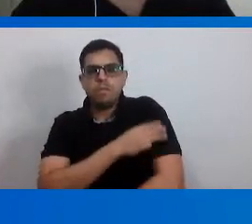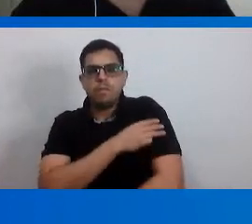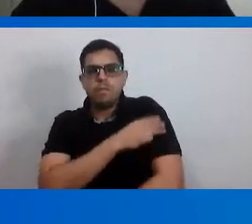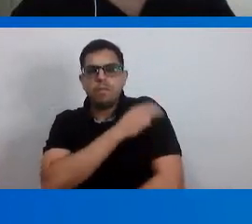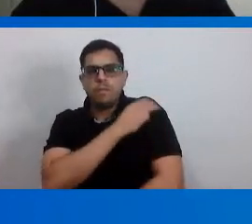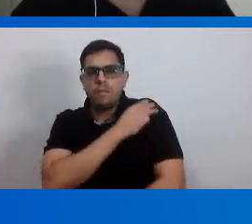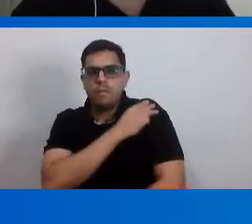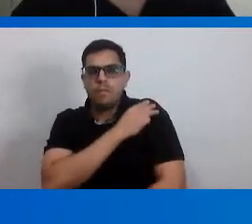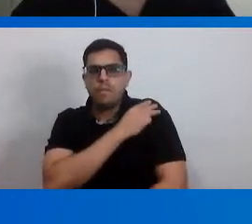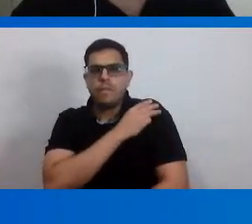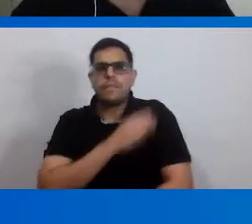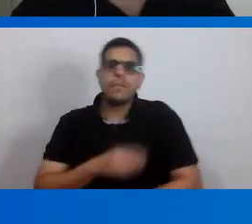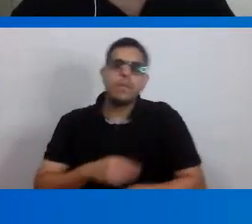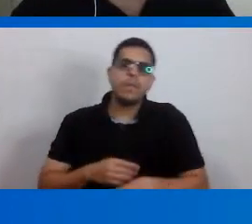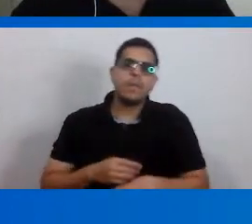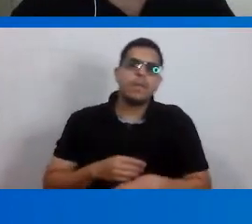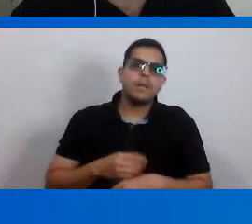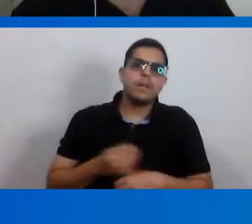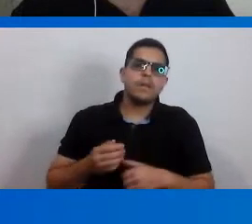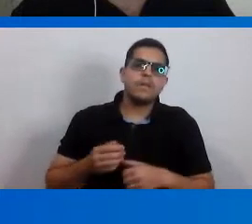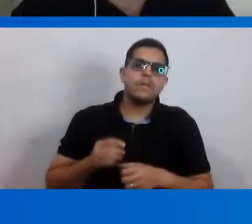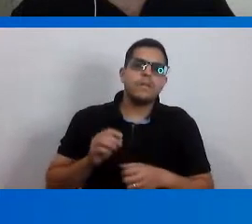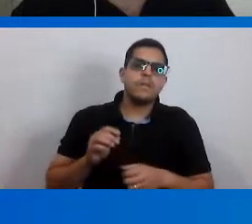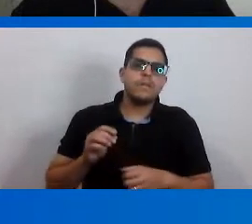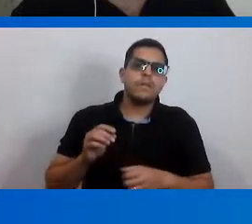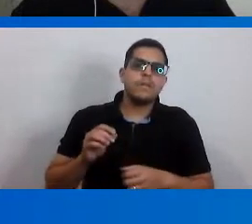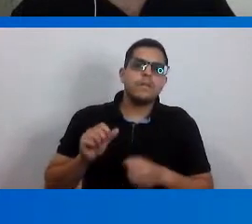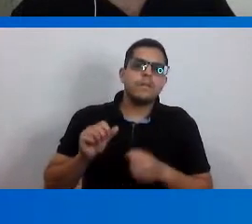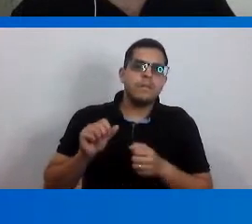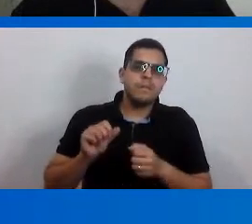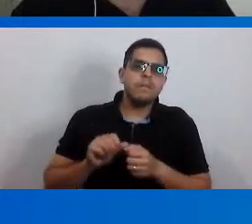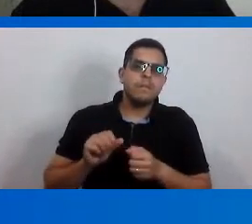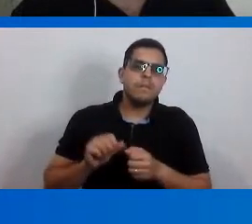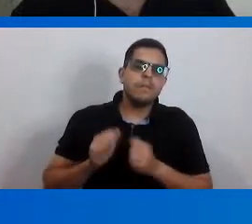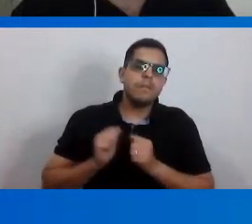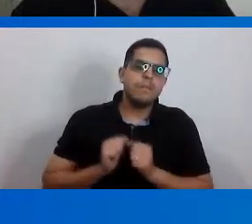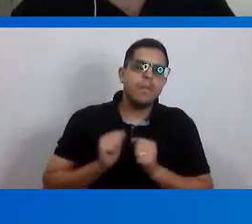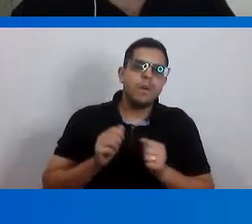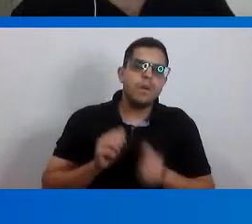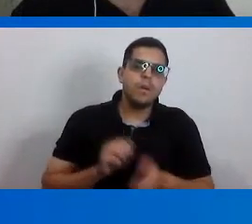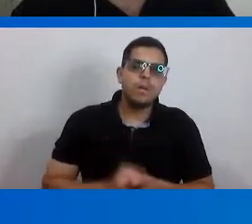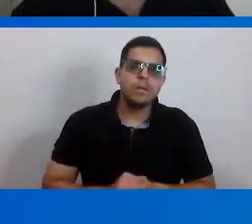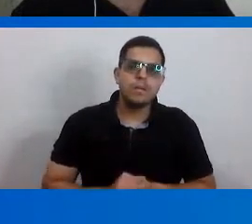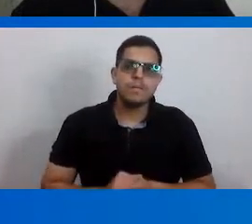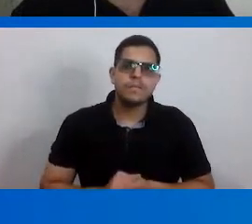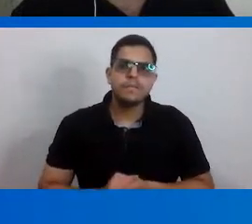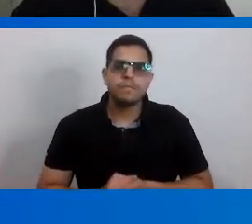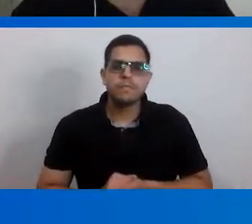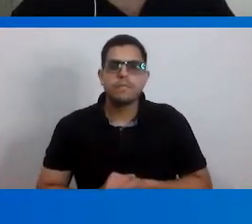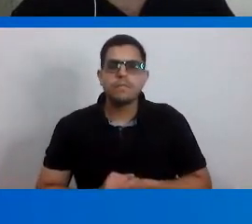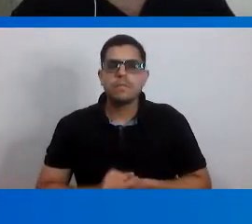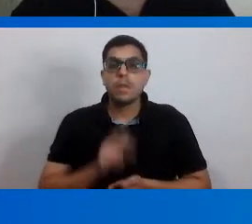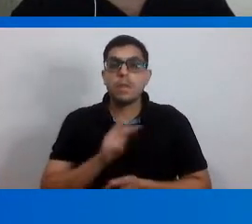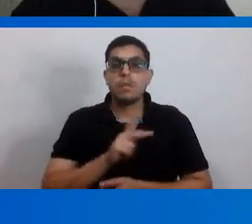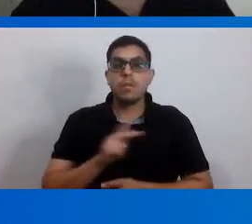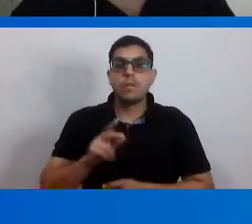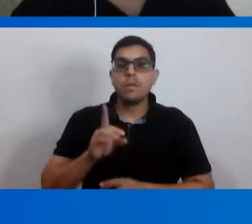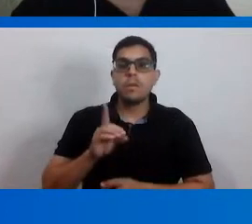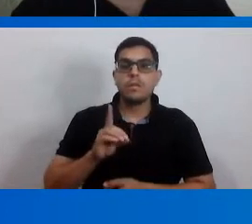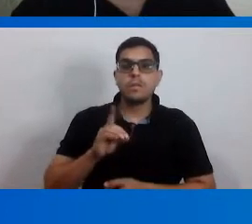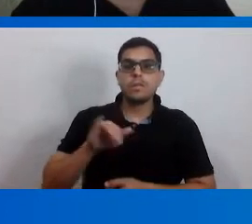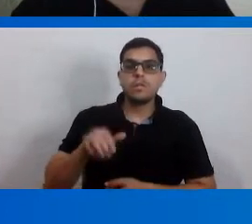quem gostaria de comentar o Professor Djalma novamente Não sei eu não tenho experiência